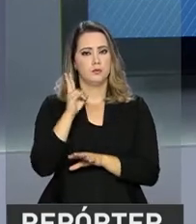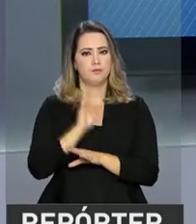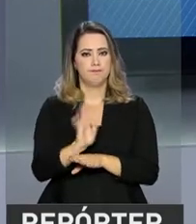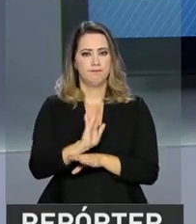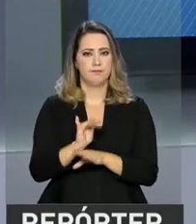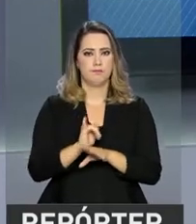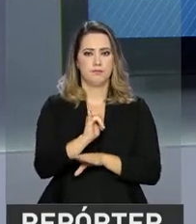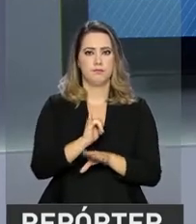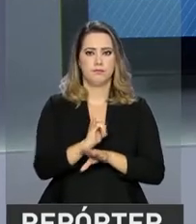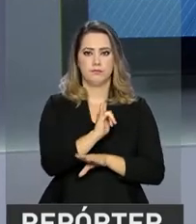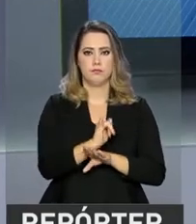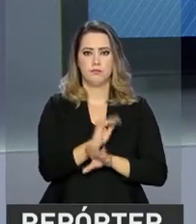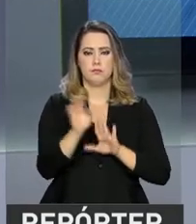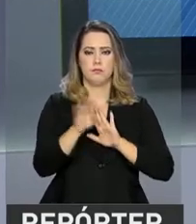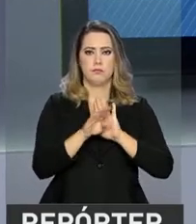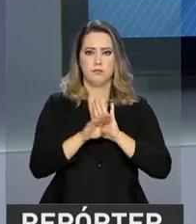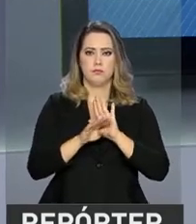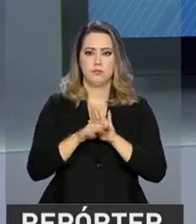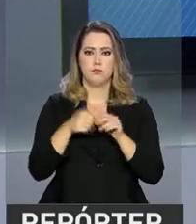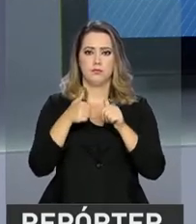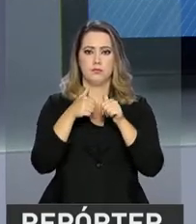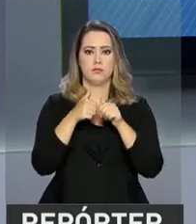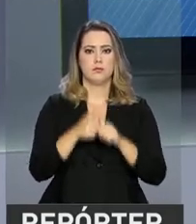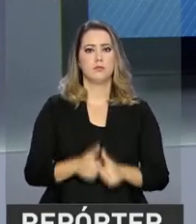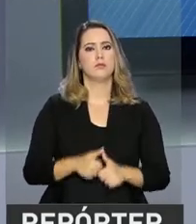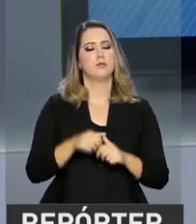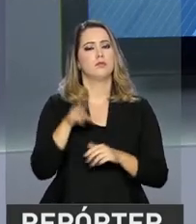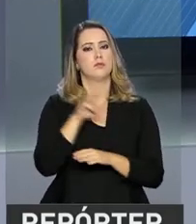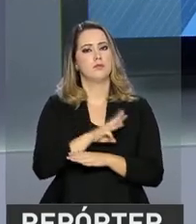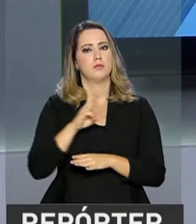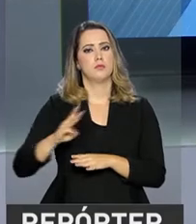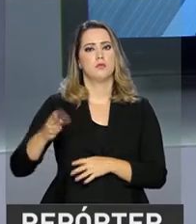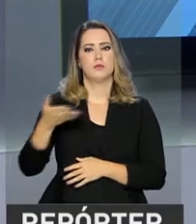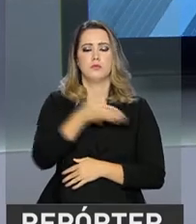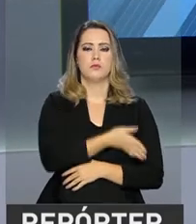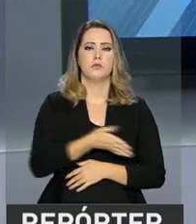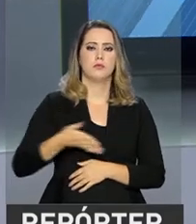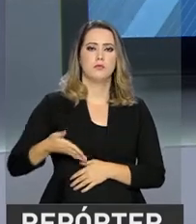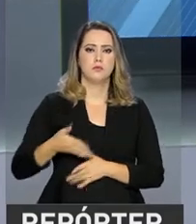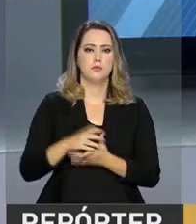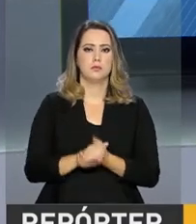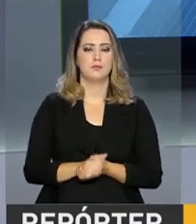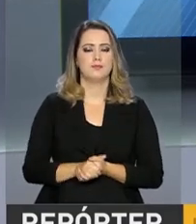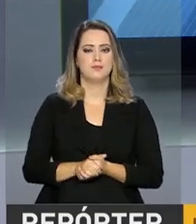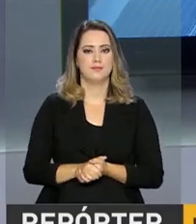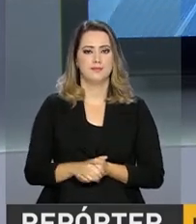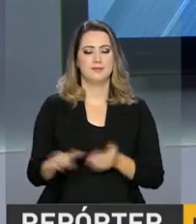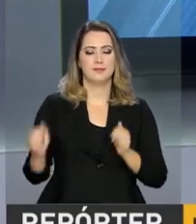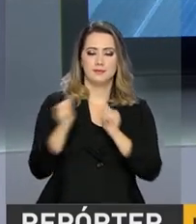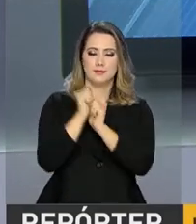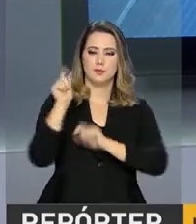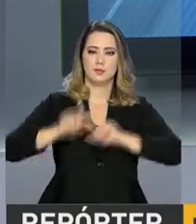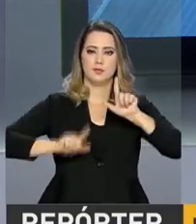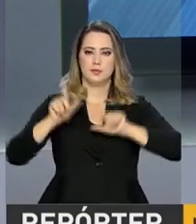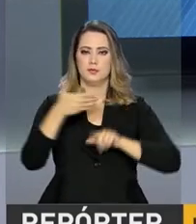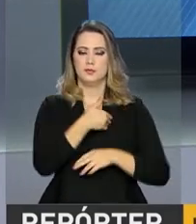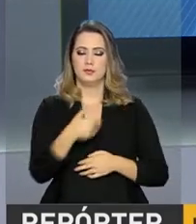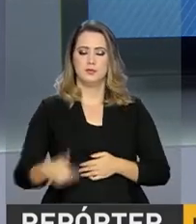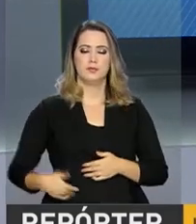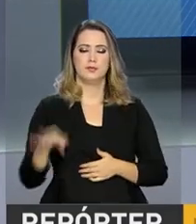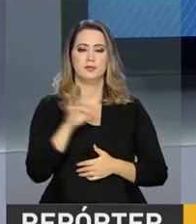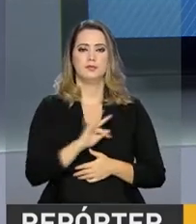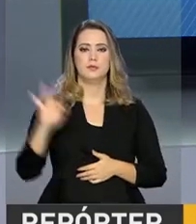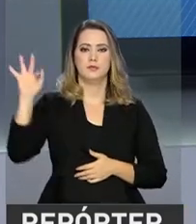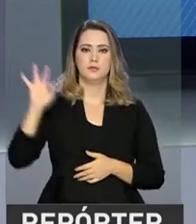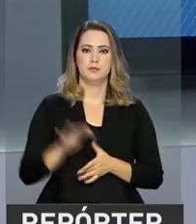pode rever as reportagens no YouTube e toda a nossa programação também está na página da NBR na internet. Continue com a gente na NBR,